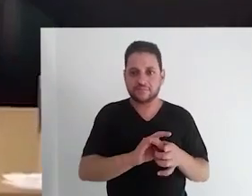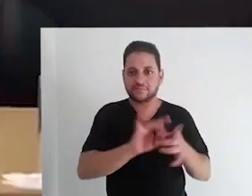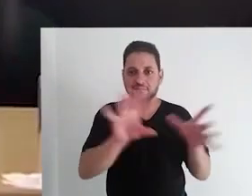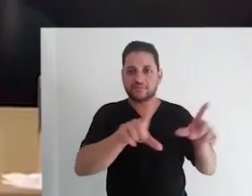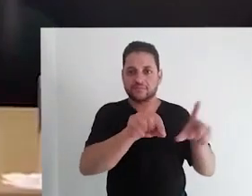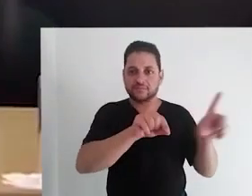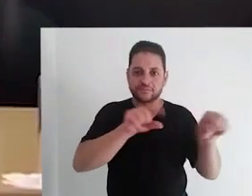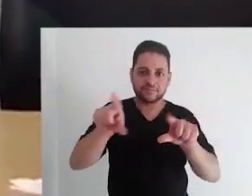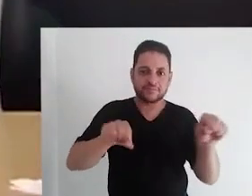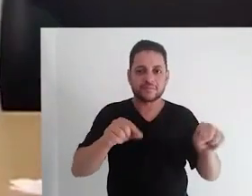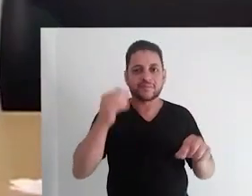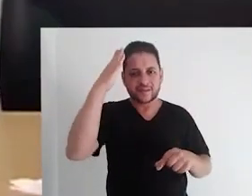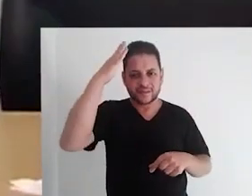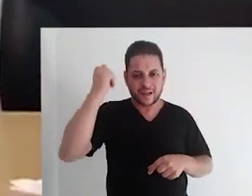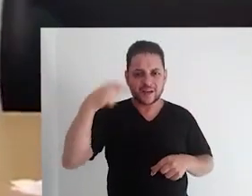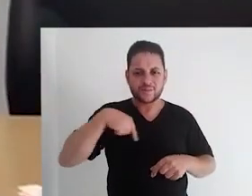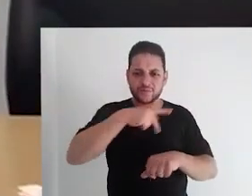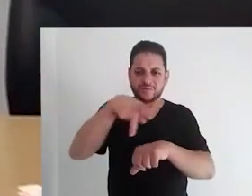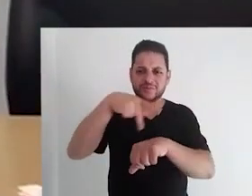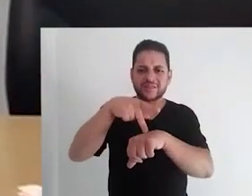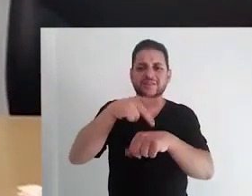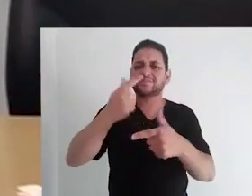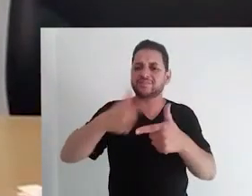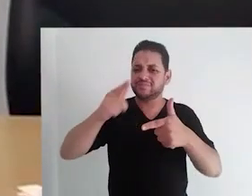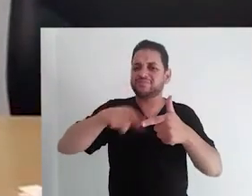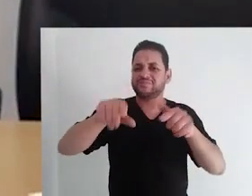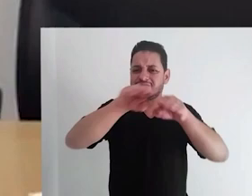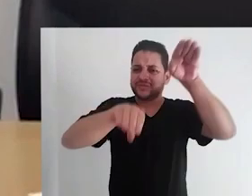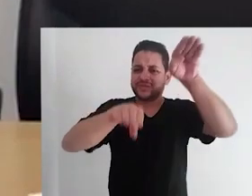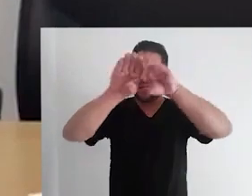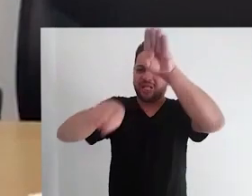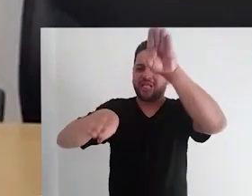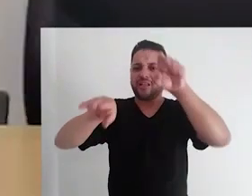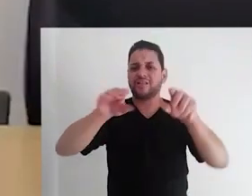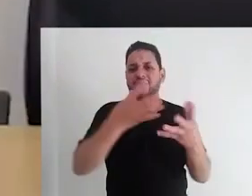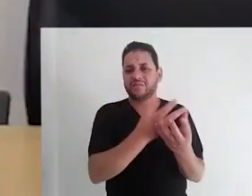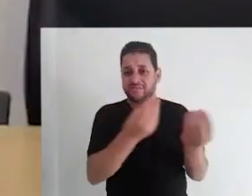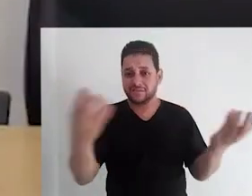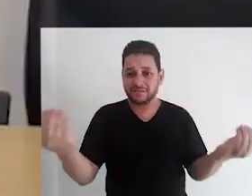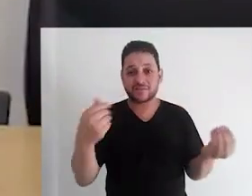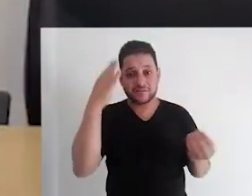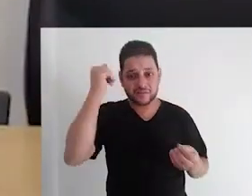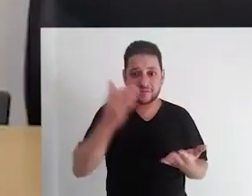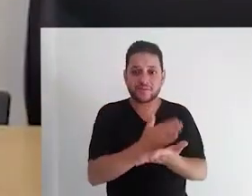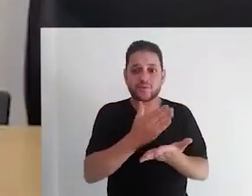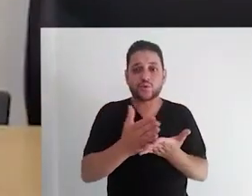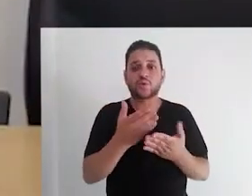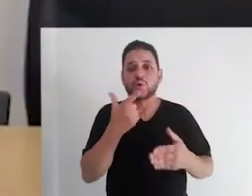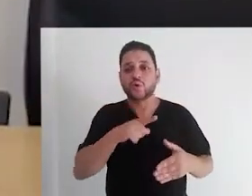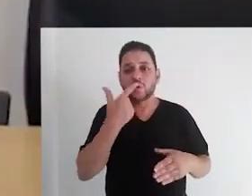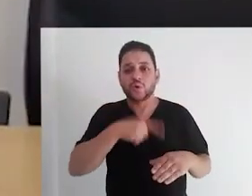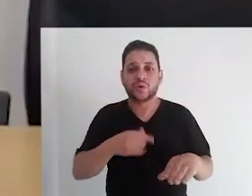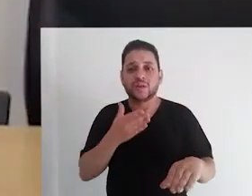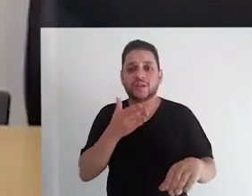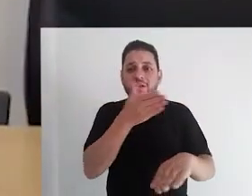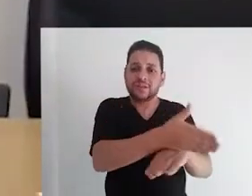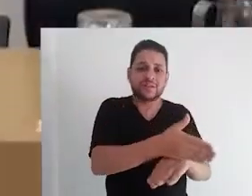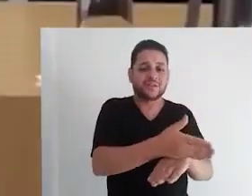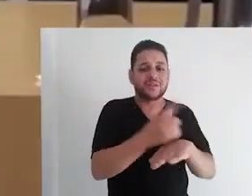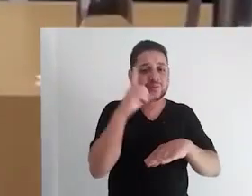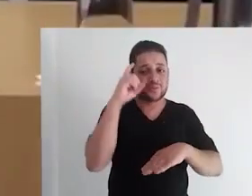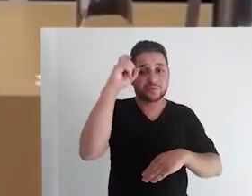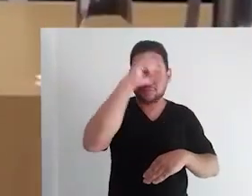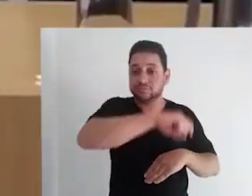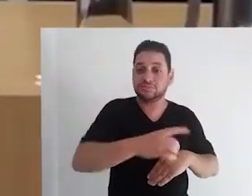com muitas desigualdades regionais, existem pessoas que só conseguem acessar muito dificilmente e conseguem presencialmente, então, para